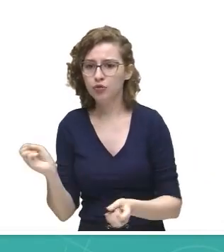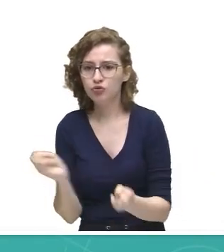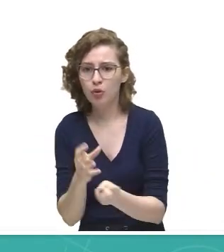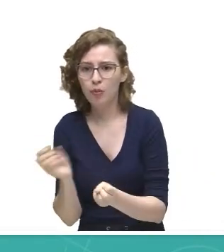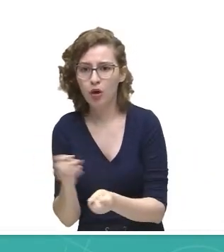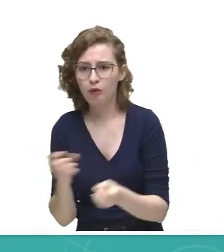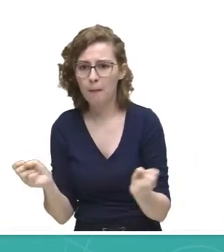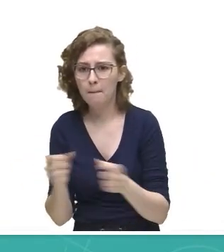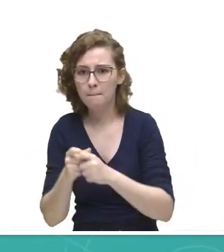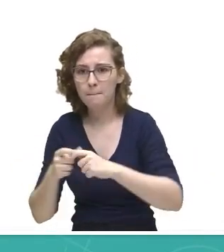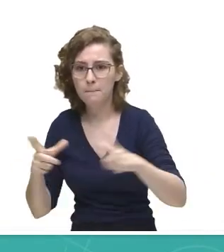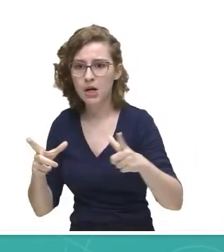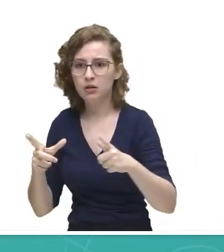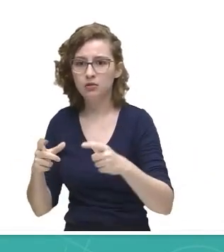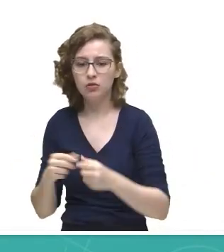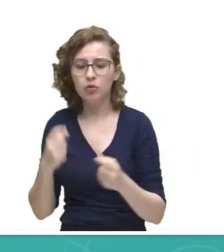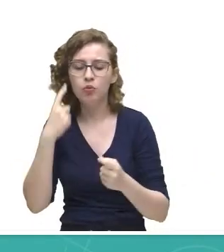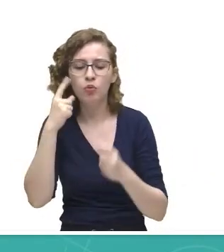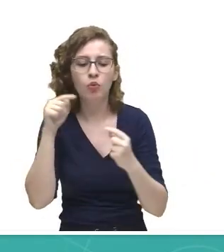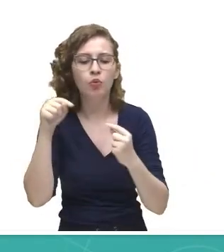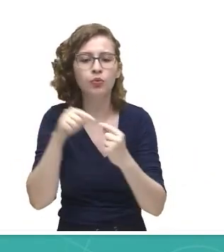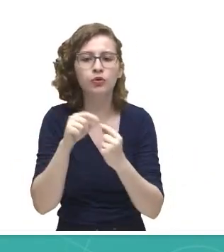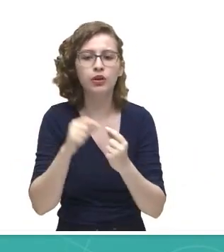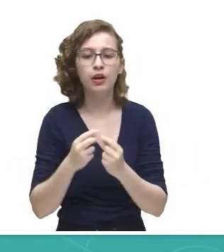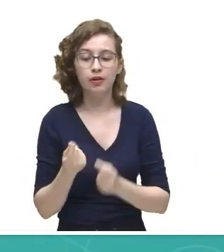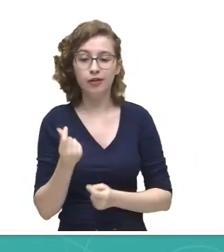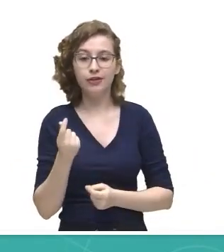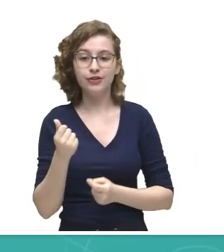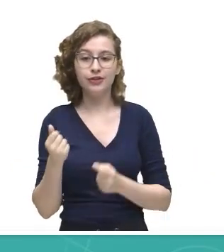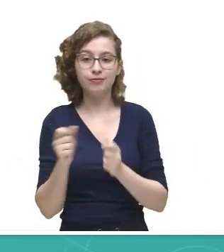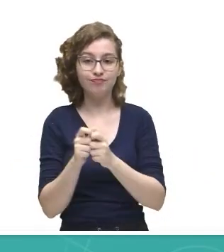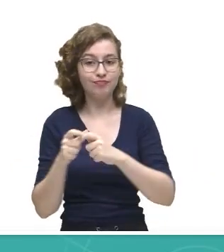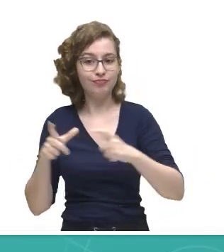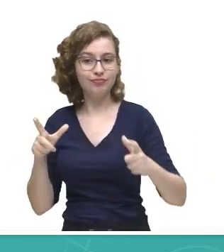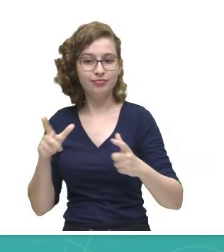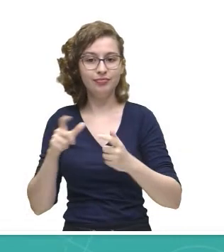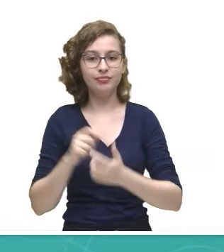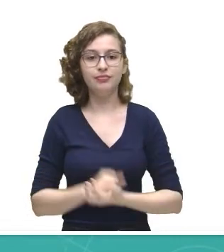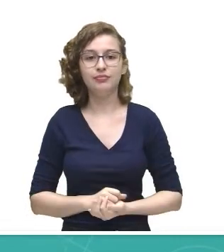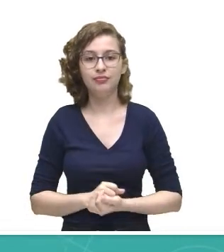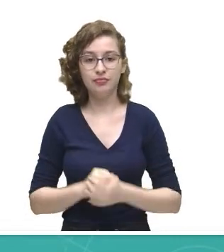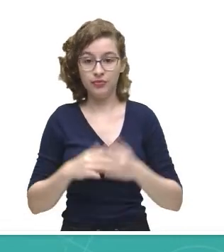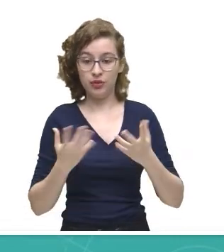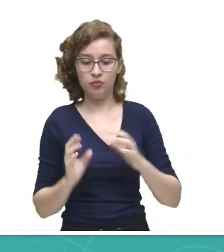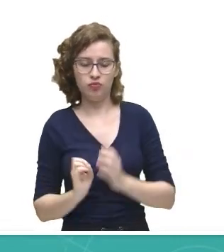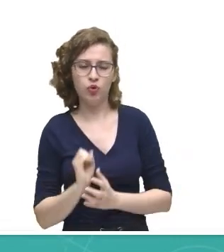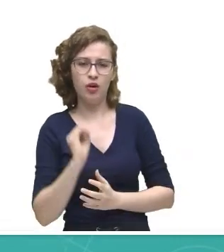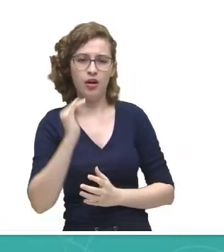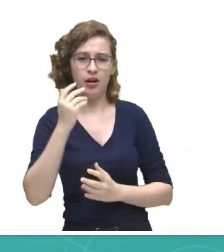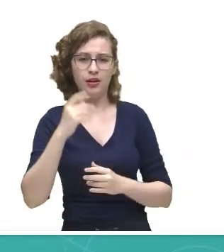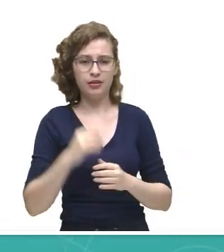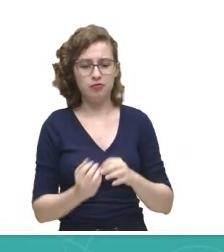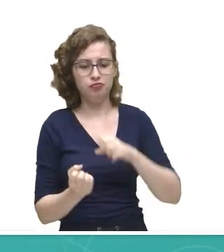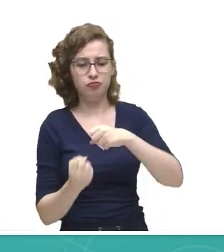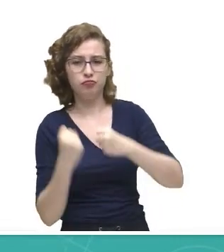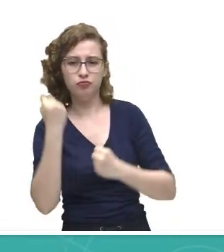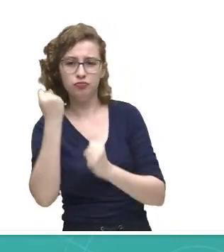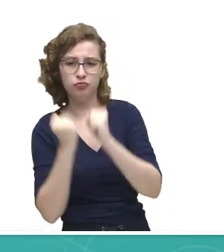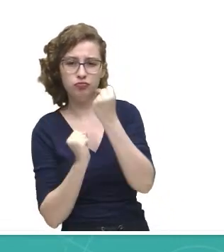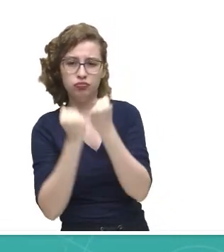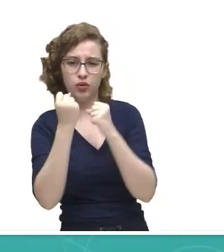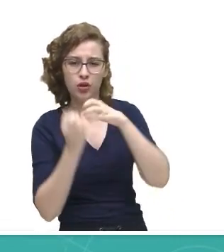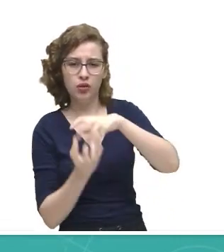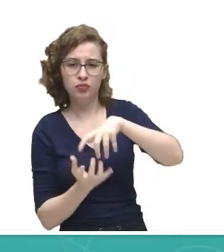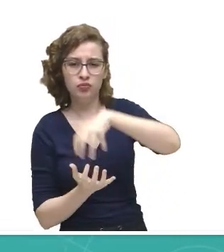objetivo de lucrar ainda mais. Então, com a invenção da máquina a vapor, o processo de substituição da mão de obra